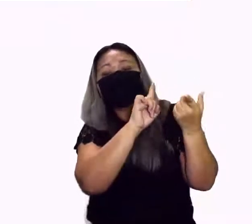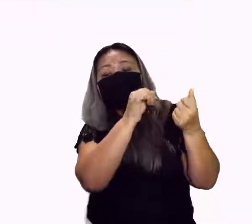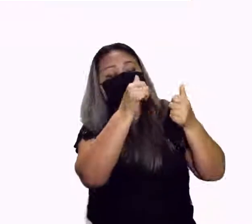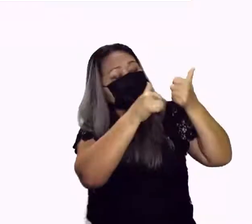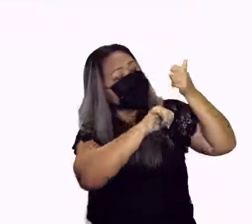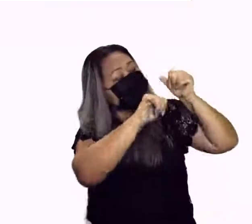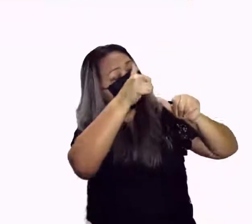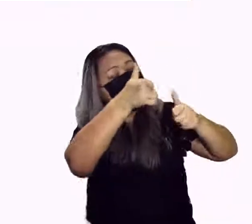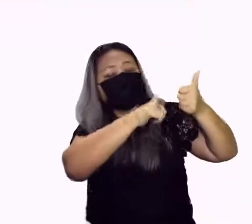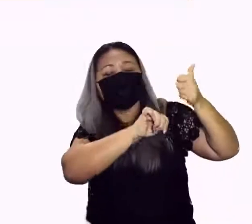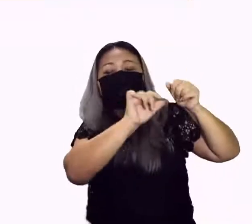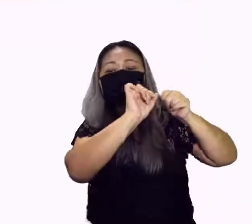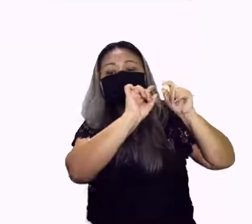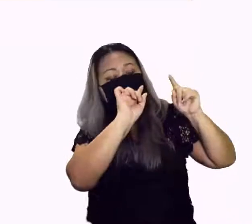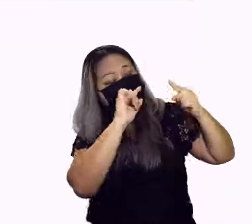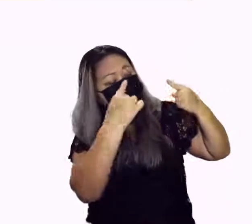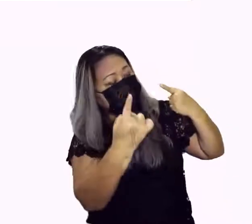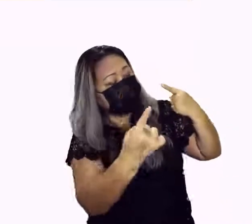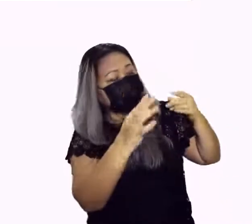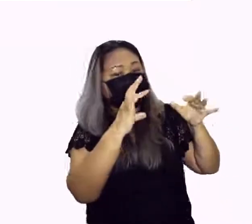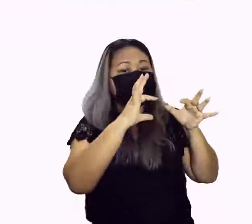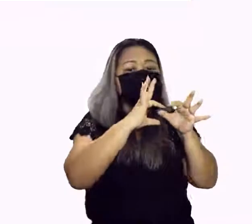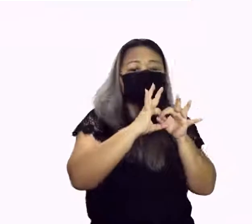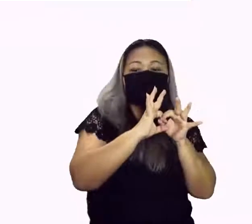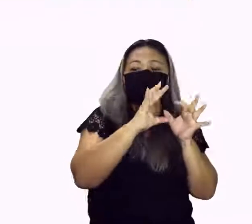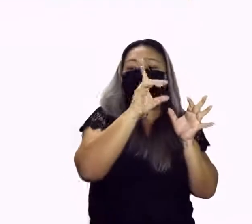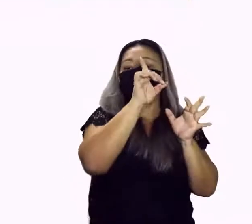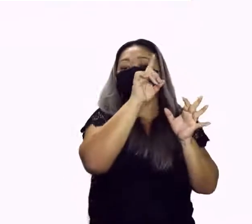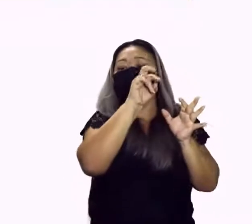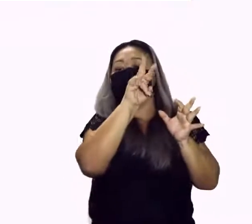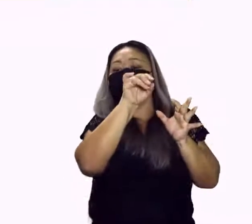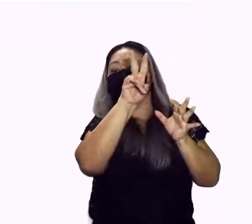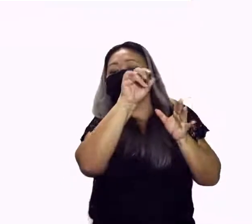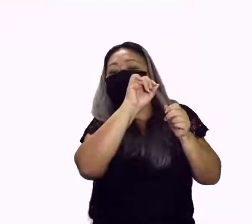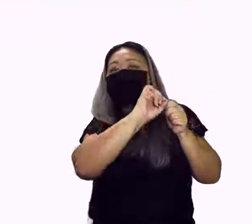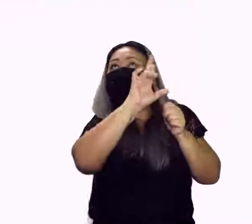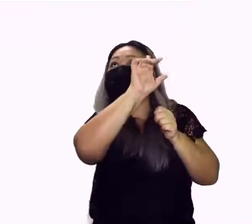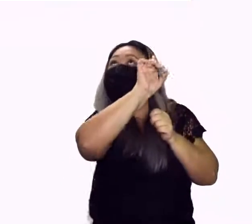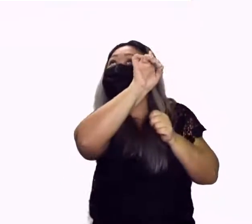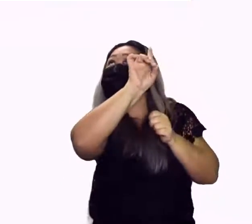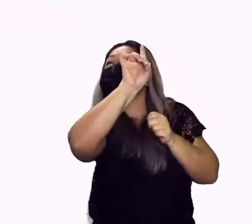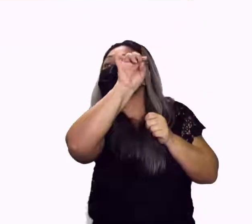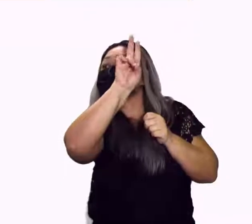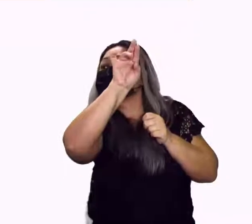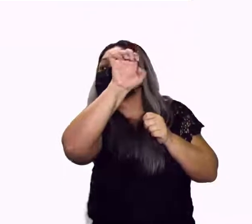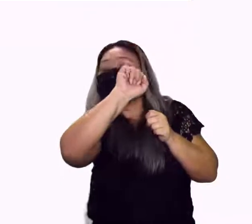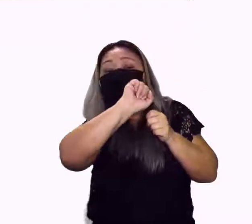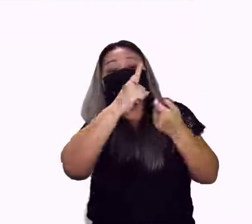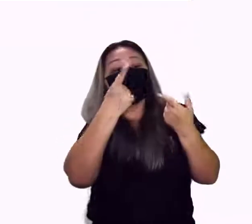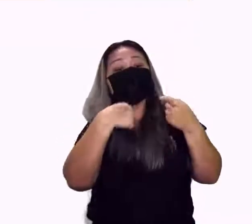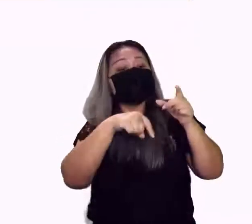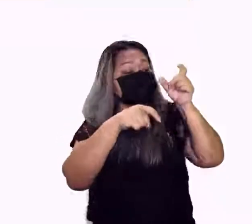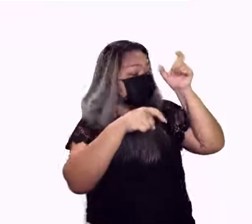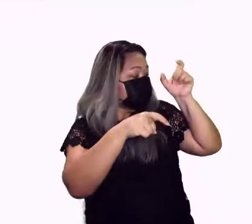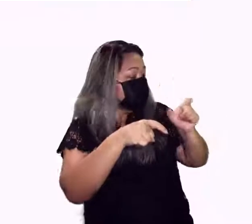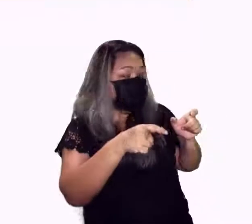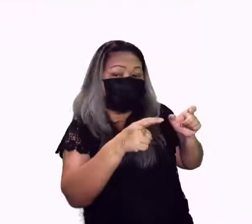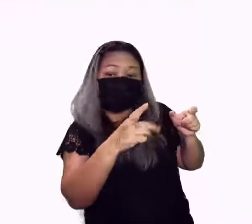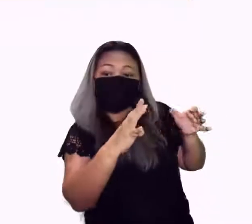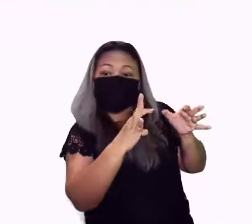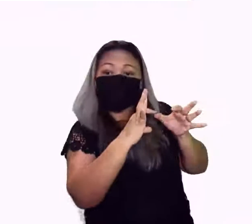análise, rivalidades, aliança entre forças divinas, ó, e personalizadas. Já a